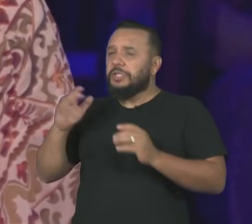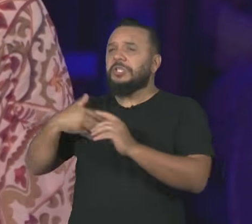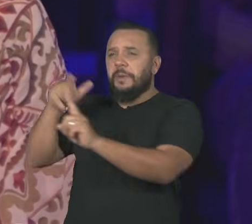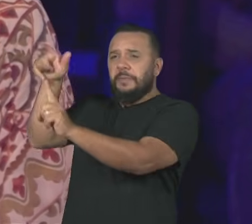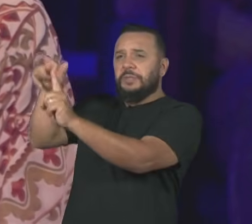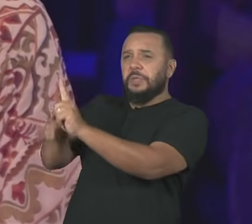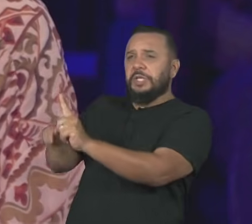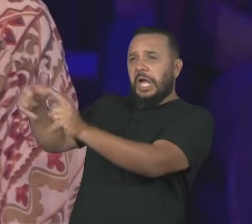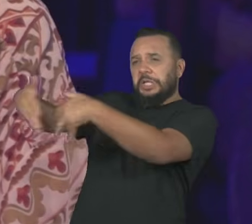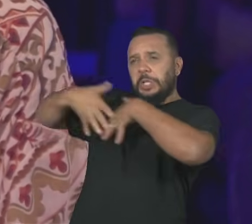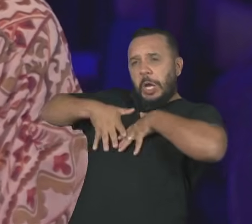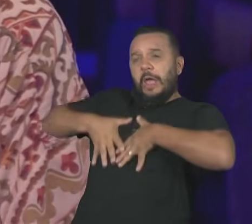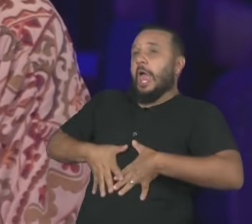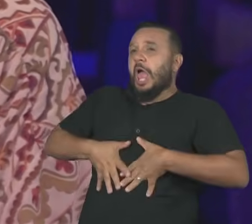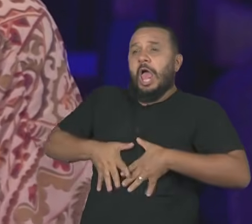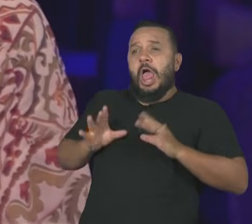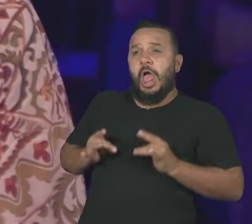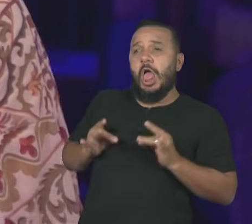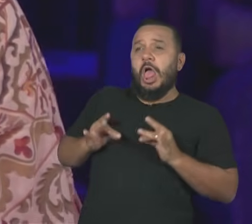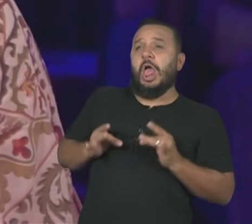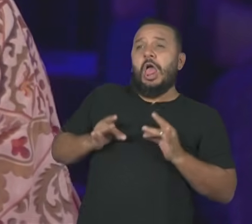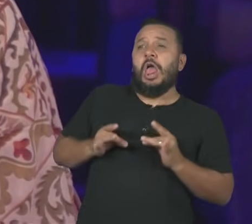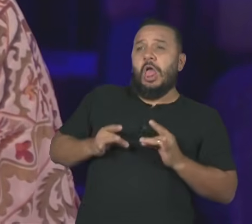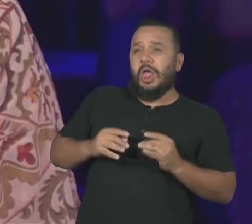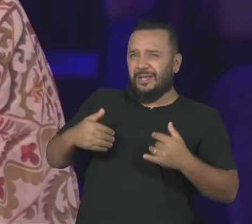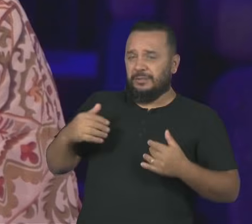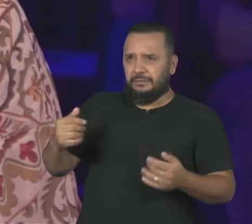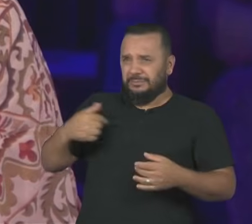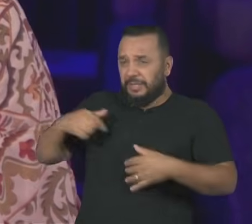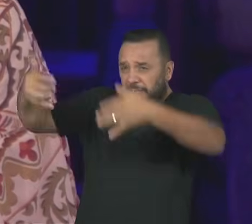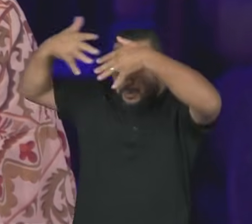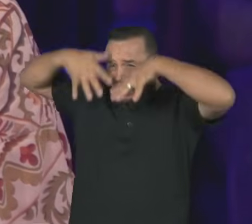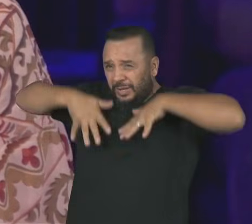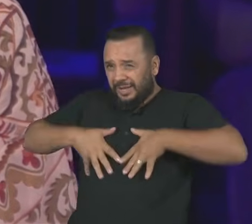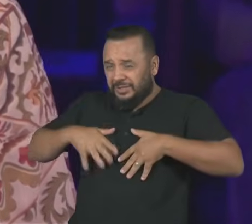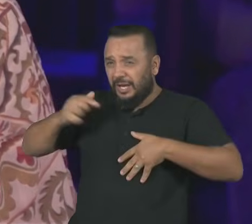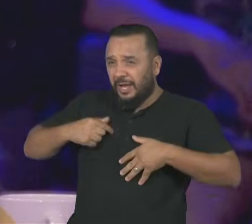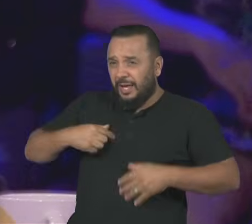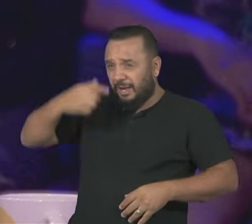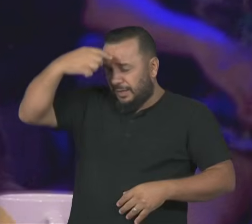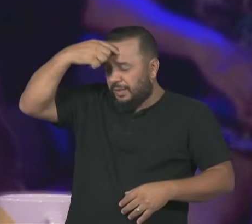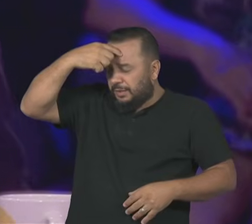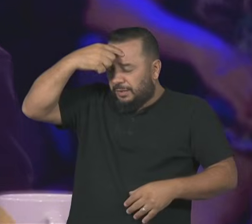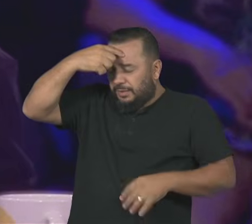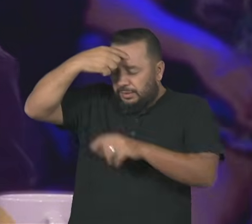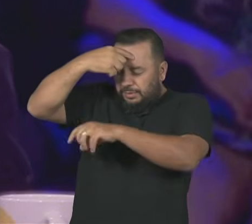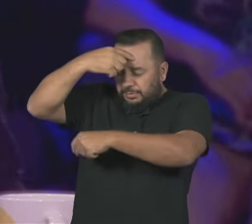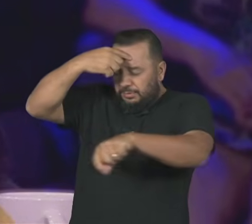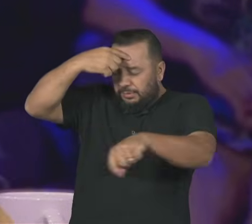pelo personagem, né? Eu acho que quem fica tomado é médium.